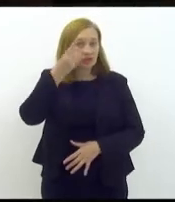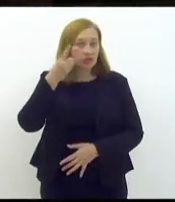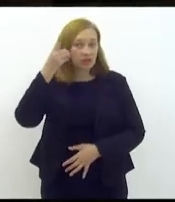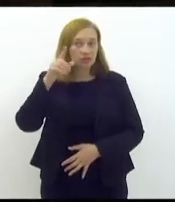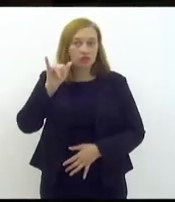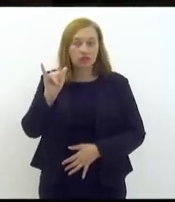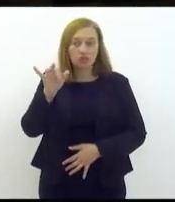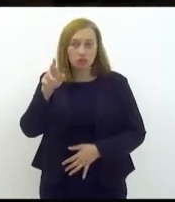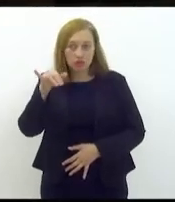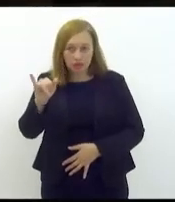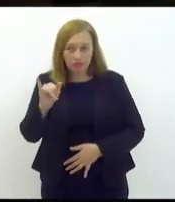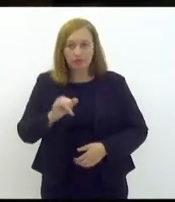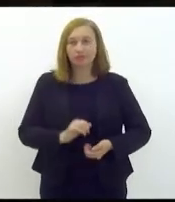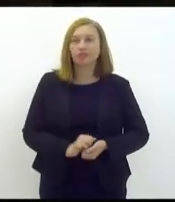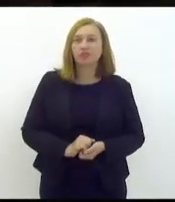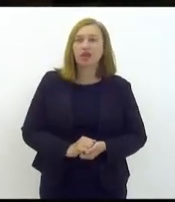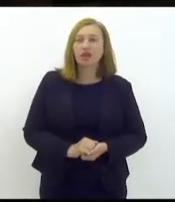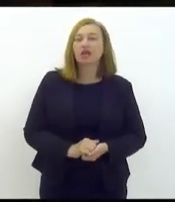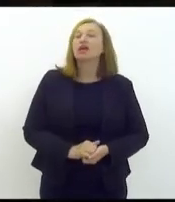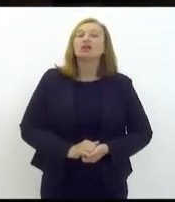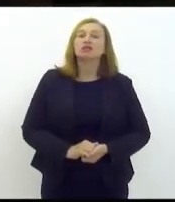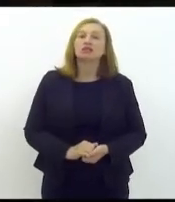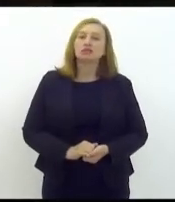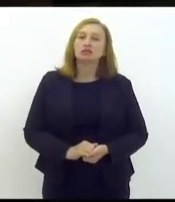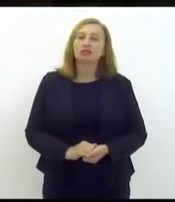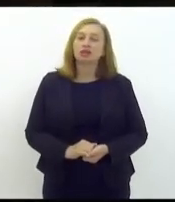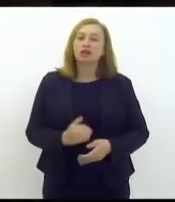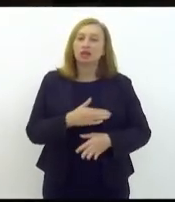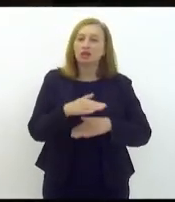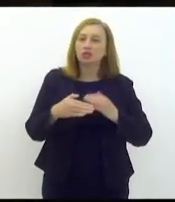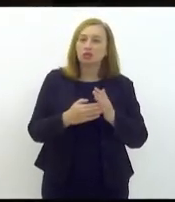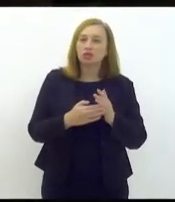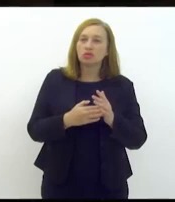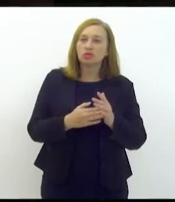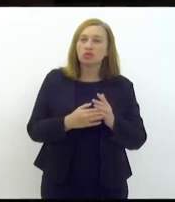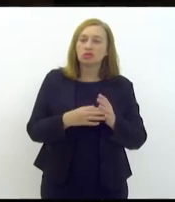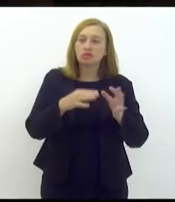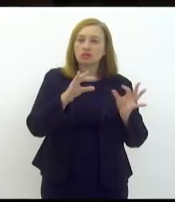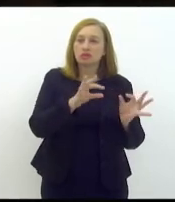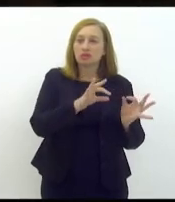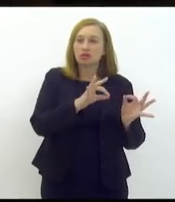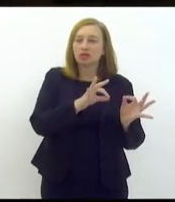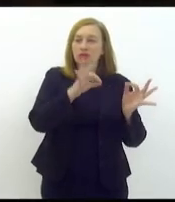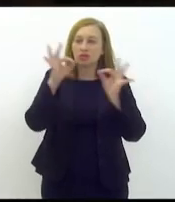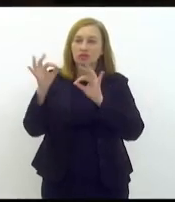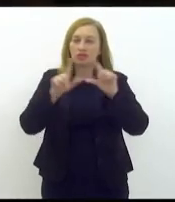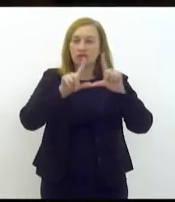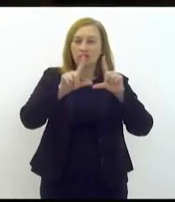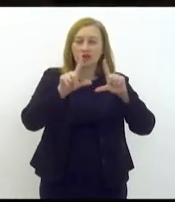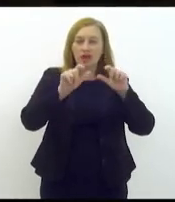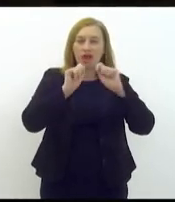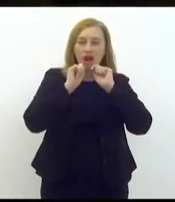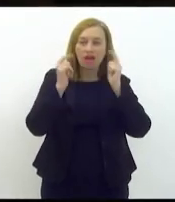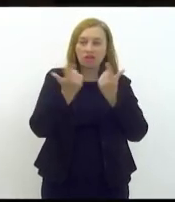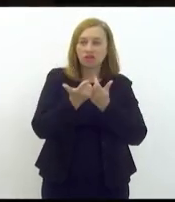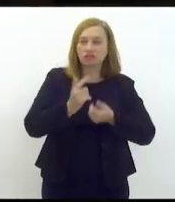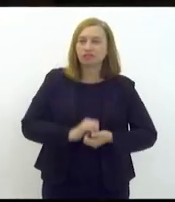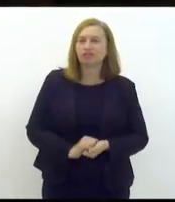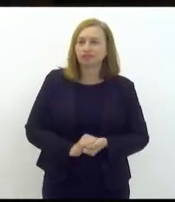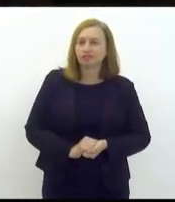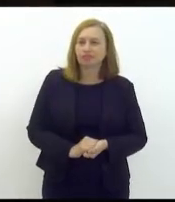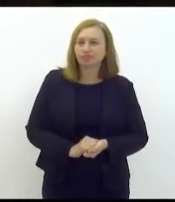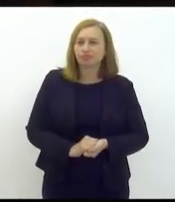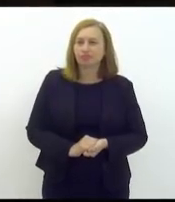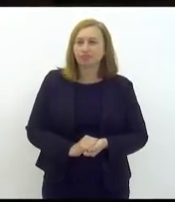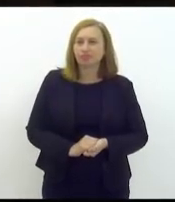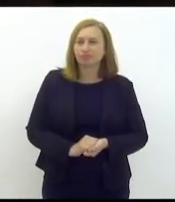Yuri senhoras e senhores telespectadores da TV alerj